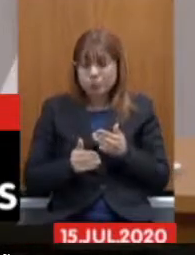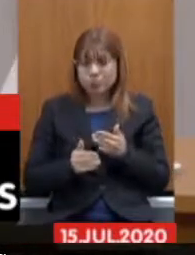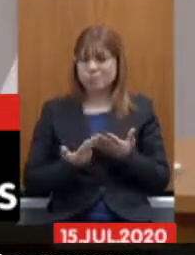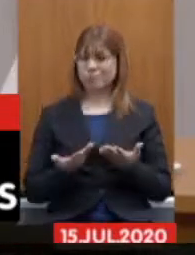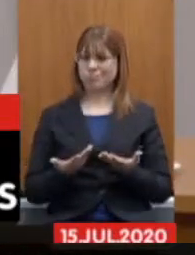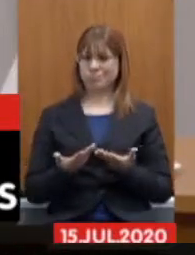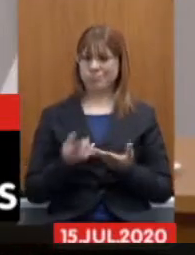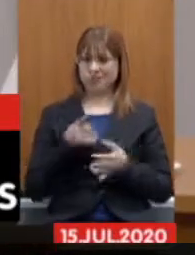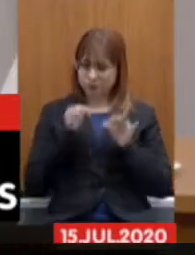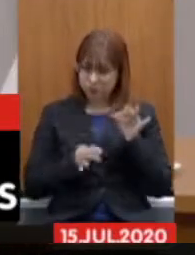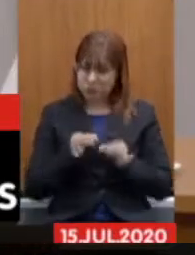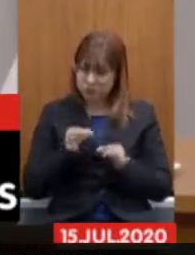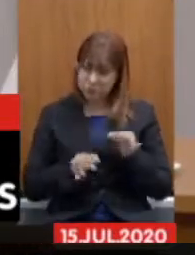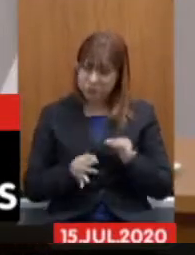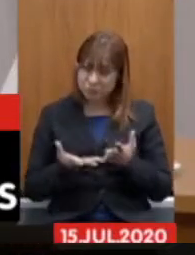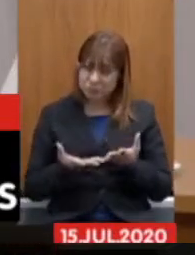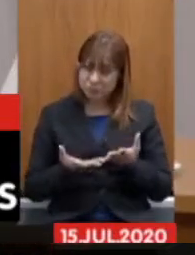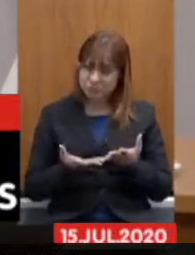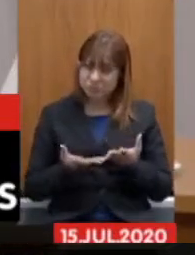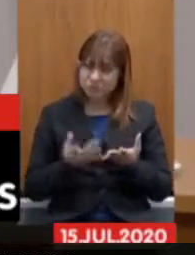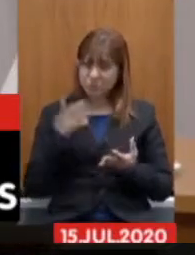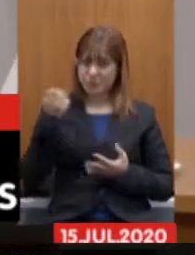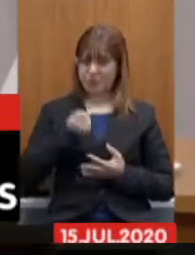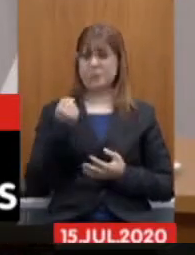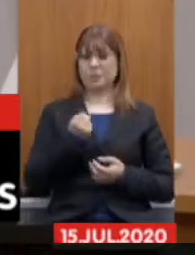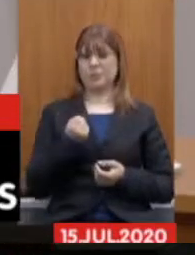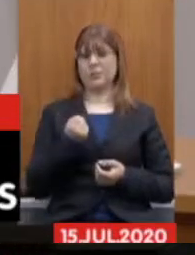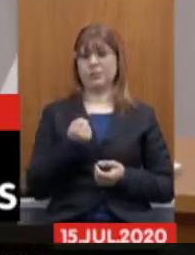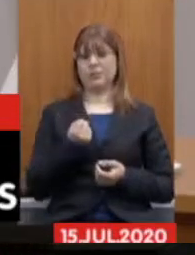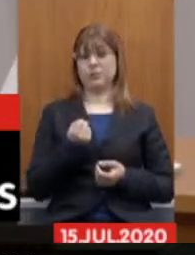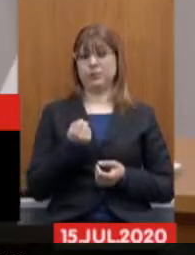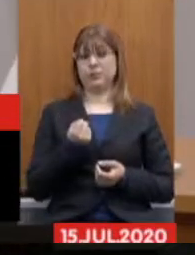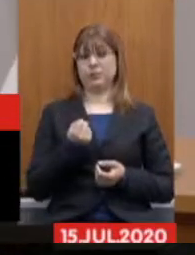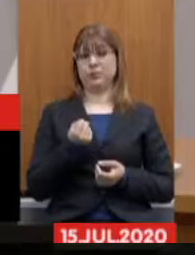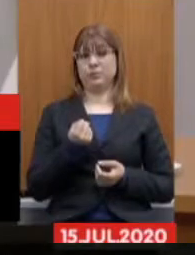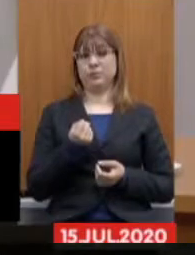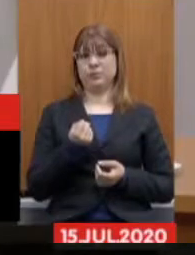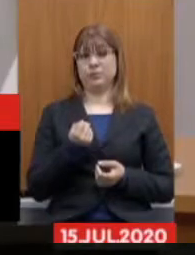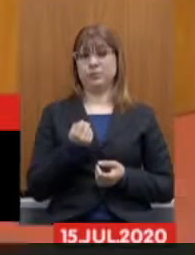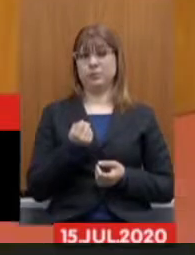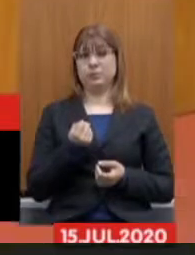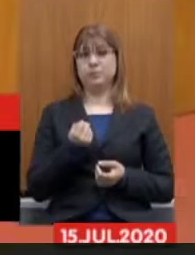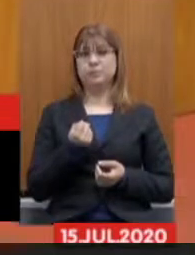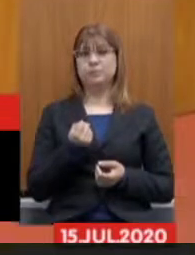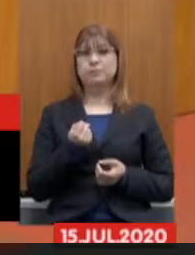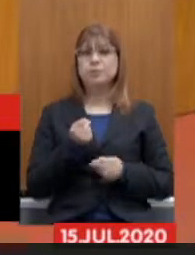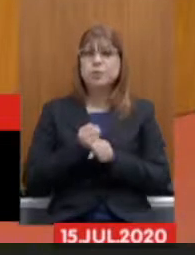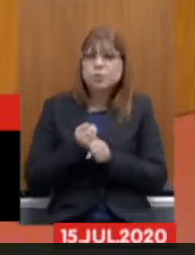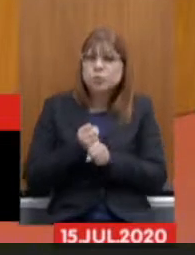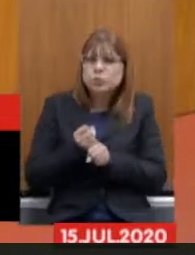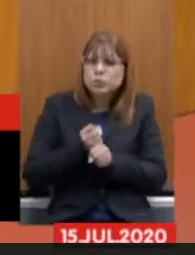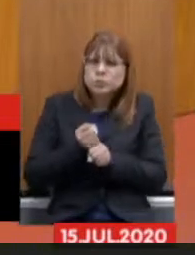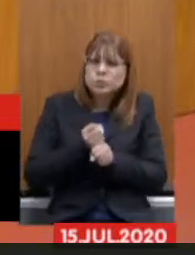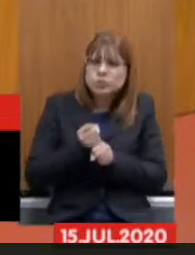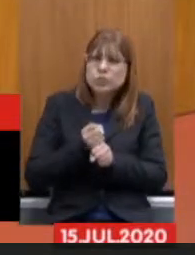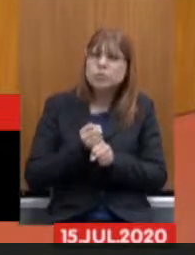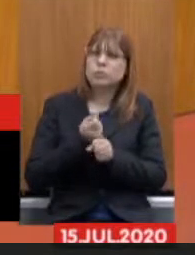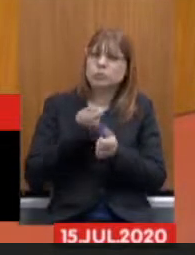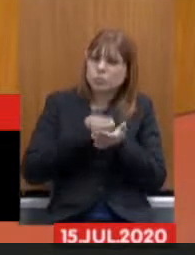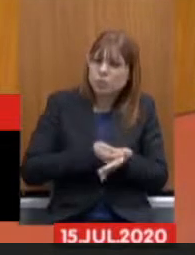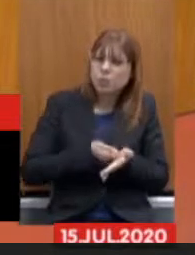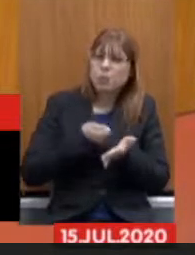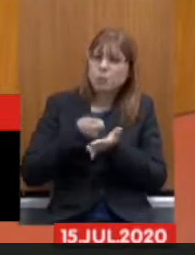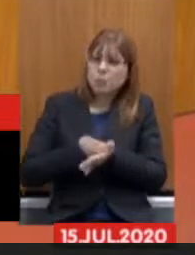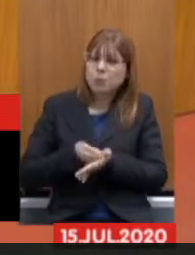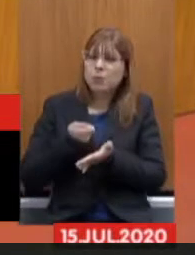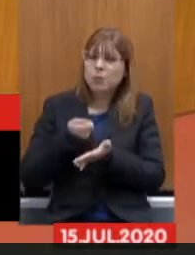de uma pensão a rua justiça disso e depois de tantos anos de contribuição